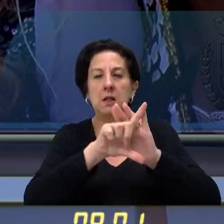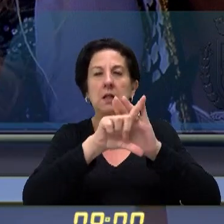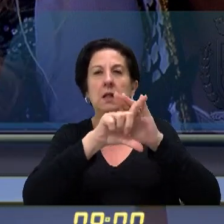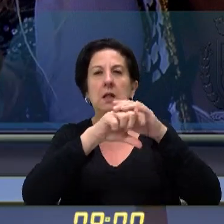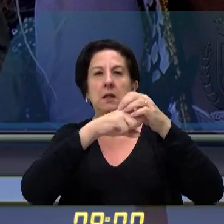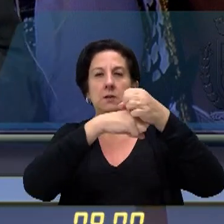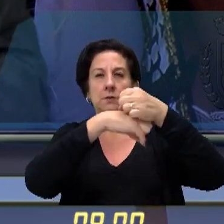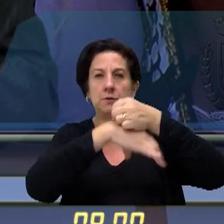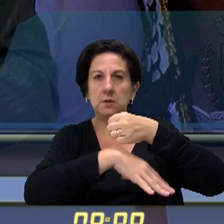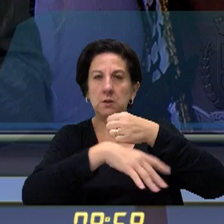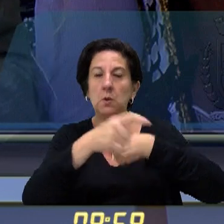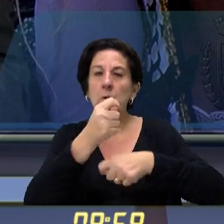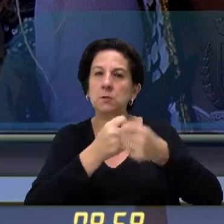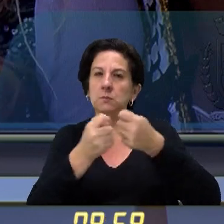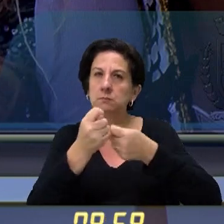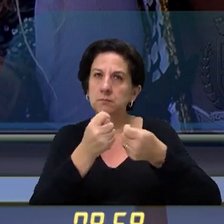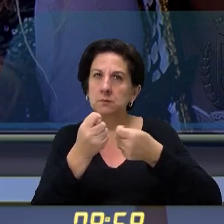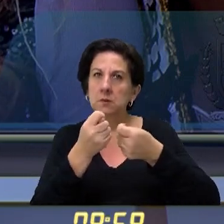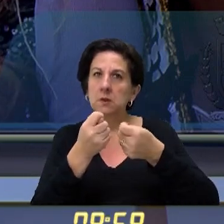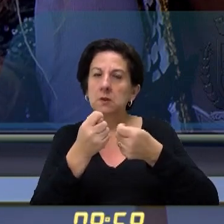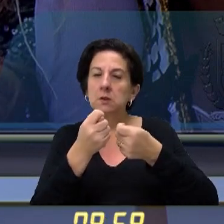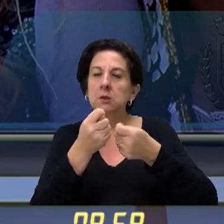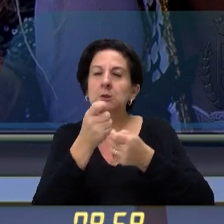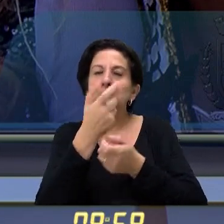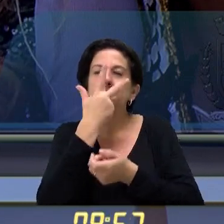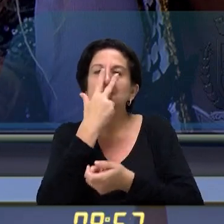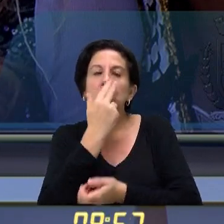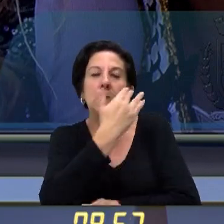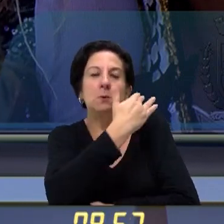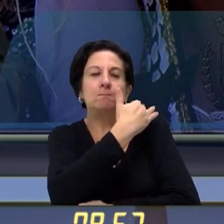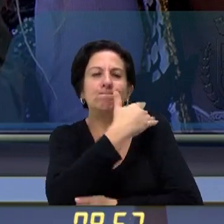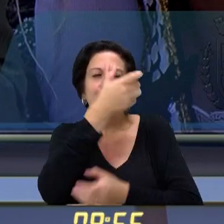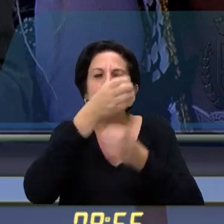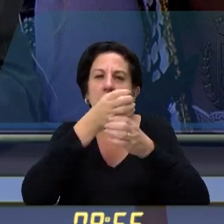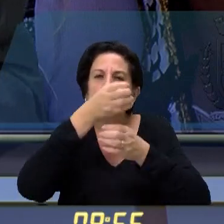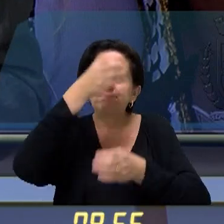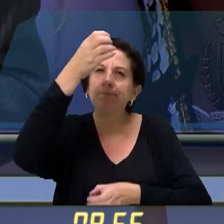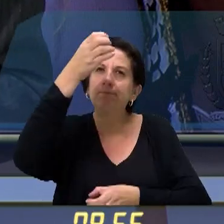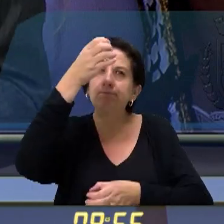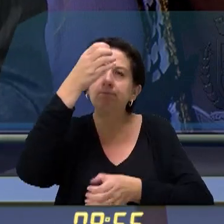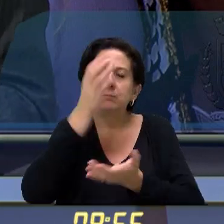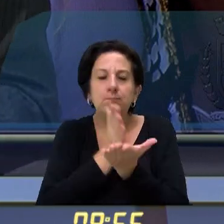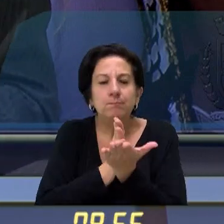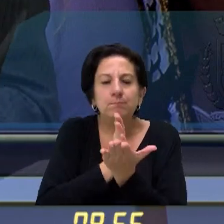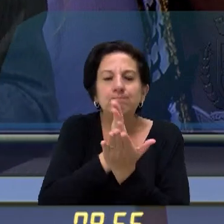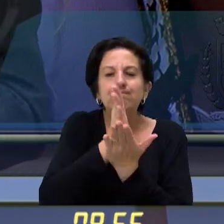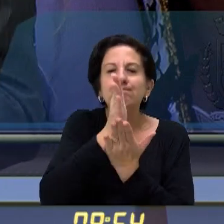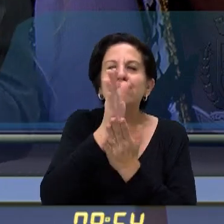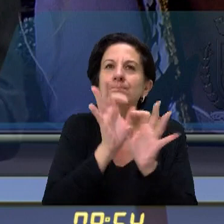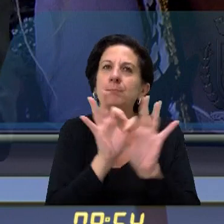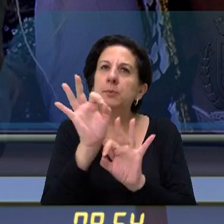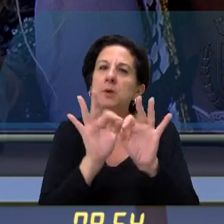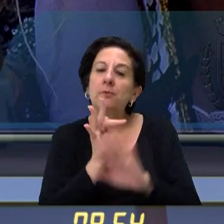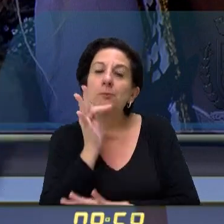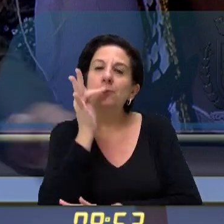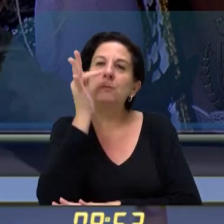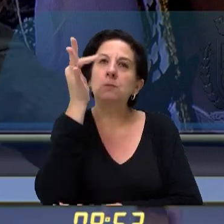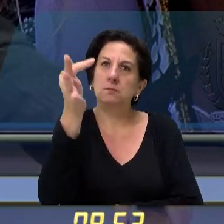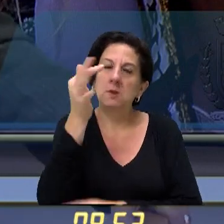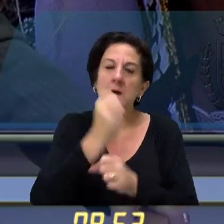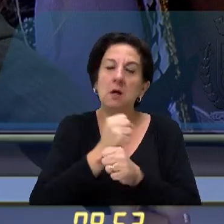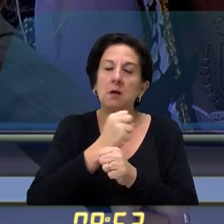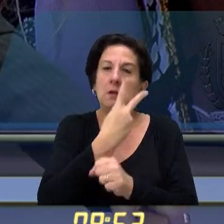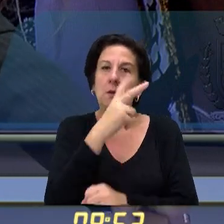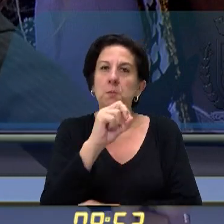ela é a coluna vertebral do município, onde o município projeta os seus investimentos para o futuro, ou seja, para o ano